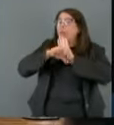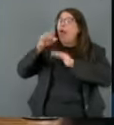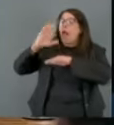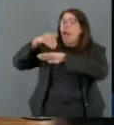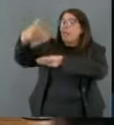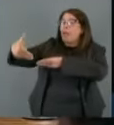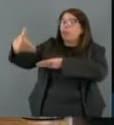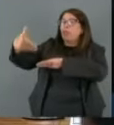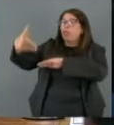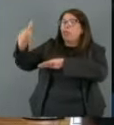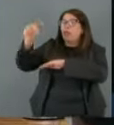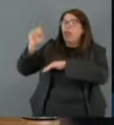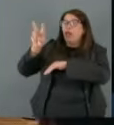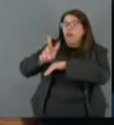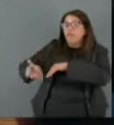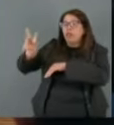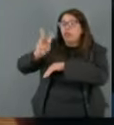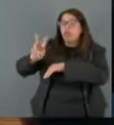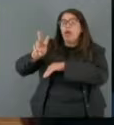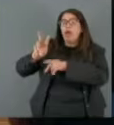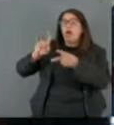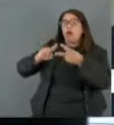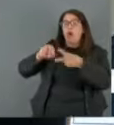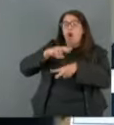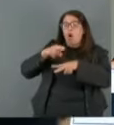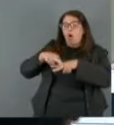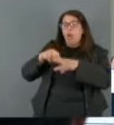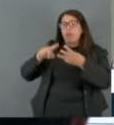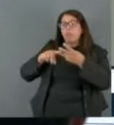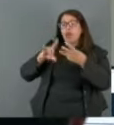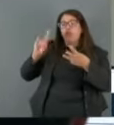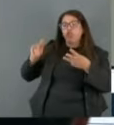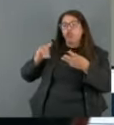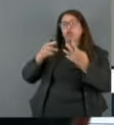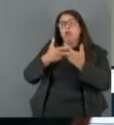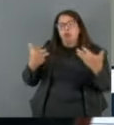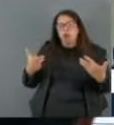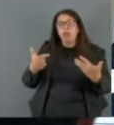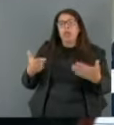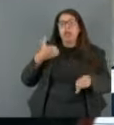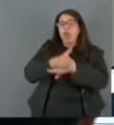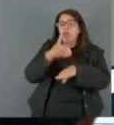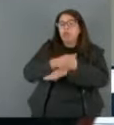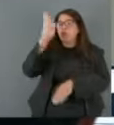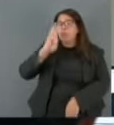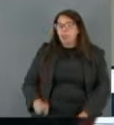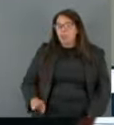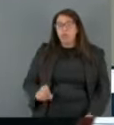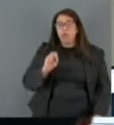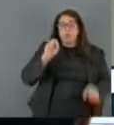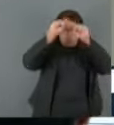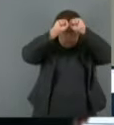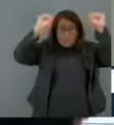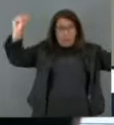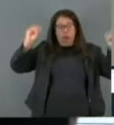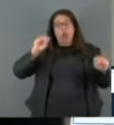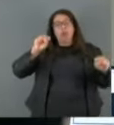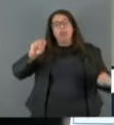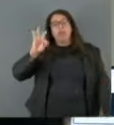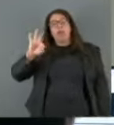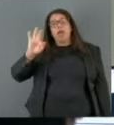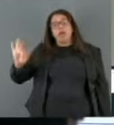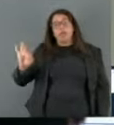Aragua, que está vindo da Venezuela, entrando por Roraima, já indo para o Chile, que é uma grande preocupação. E o Supremo Tribunal Federal, na DPF